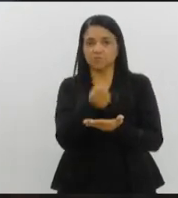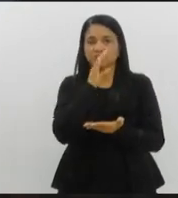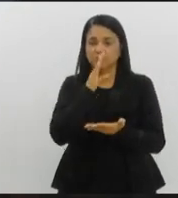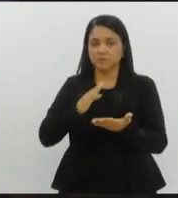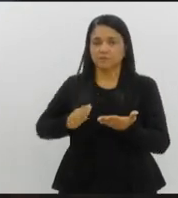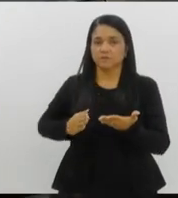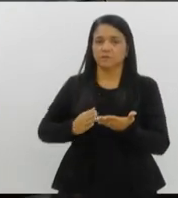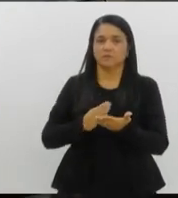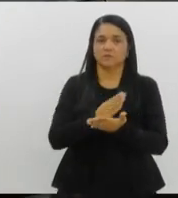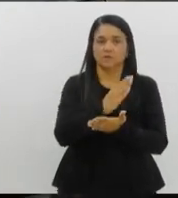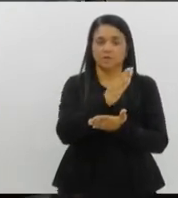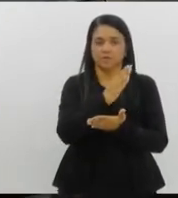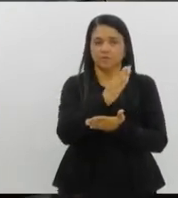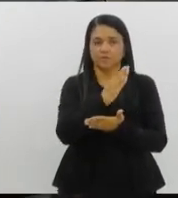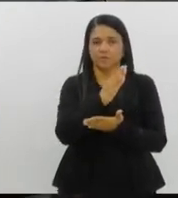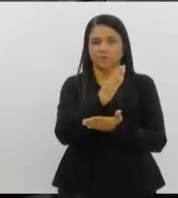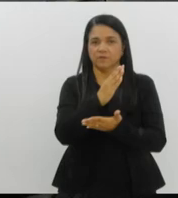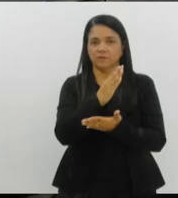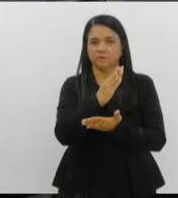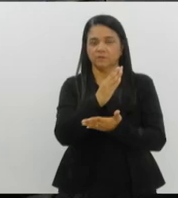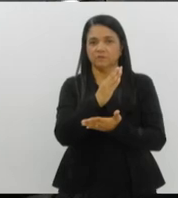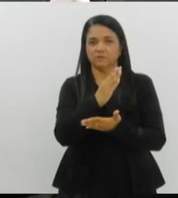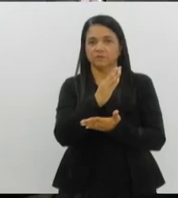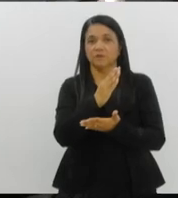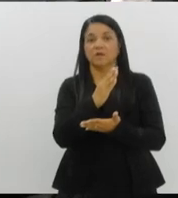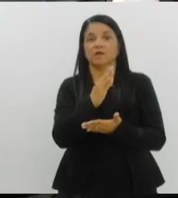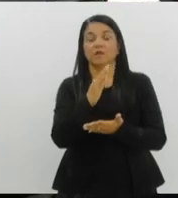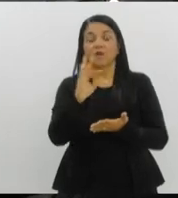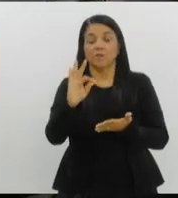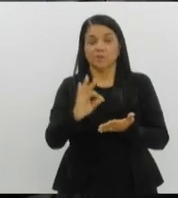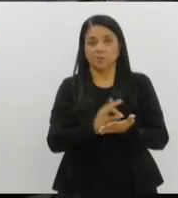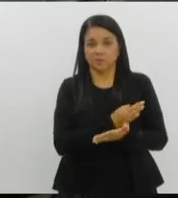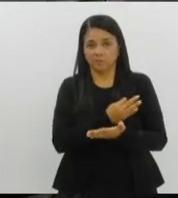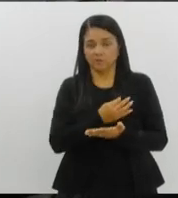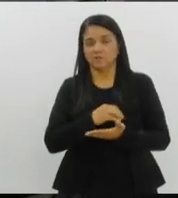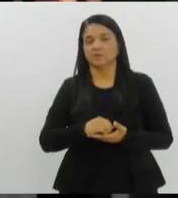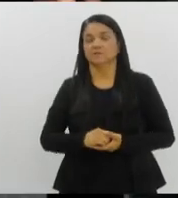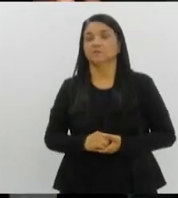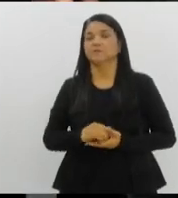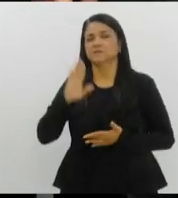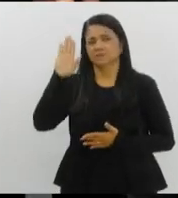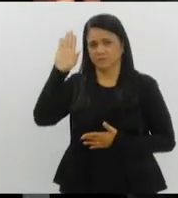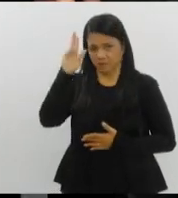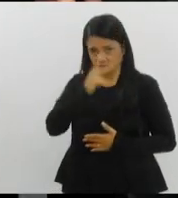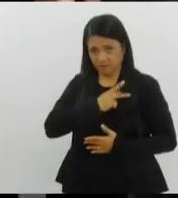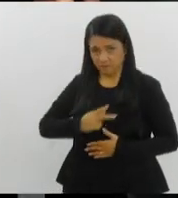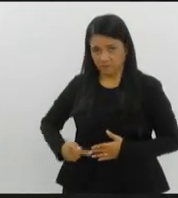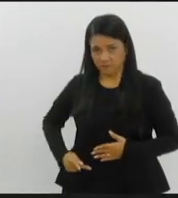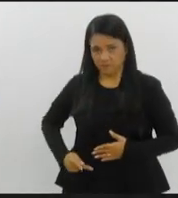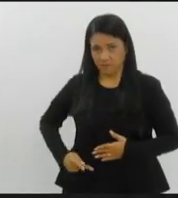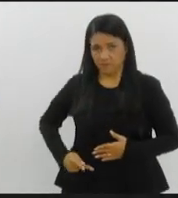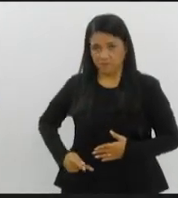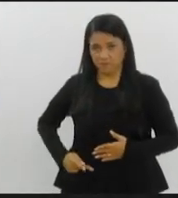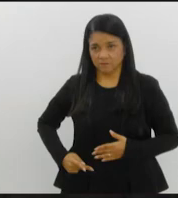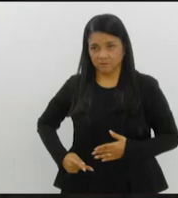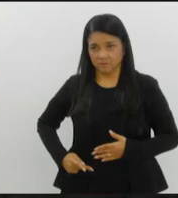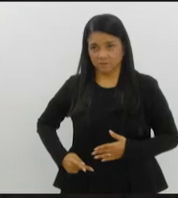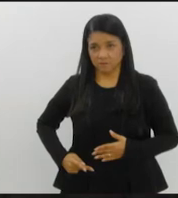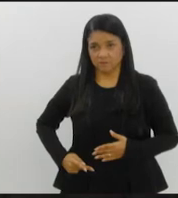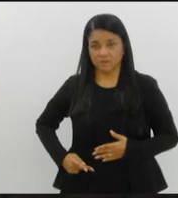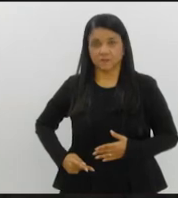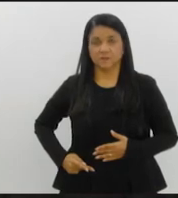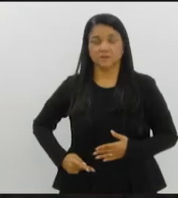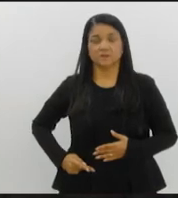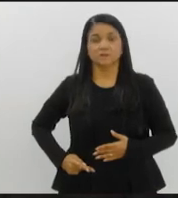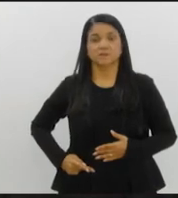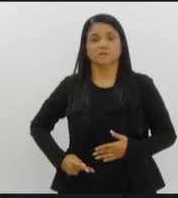que aprovam, permaneçam como estão. Aprovado, presidente, vai a promulgação. Presidente, só para... Abstenção, Mink,